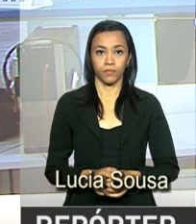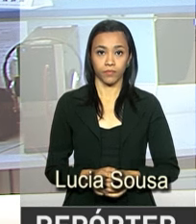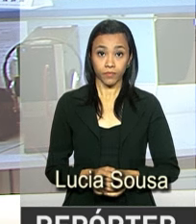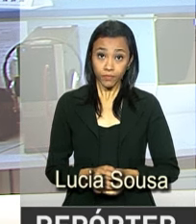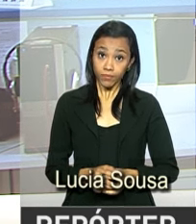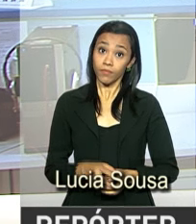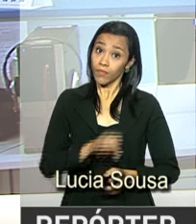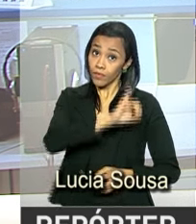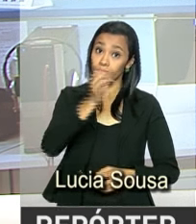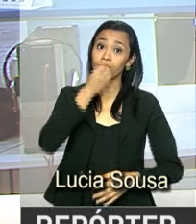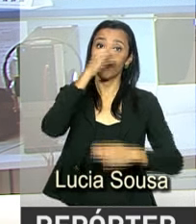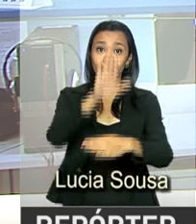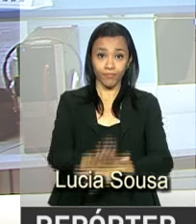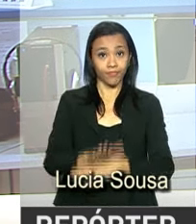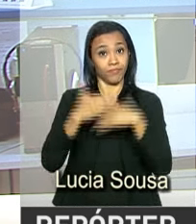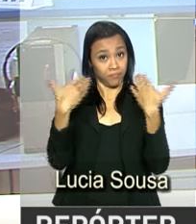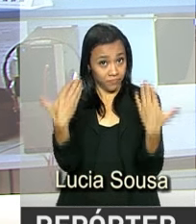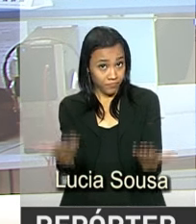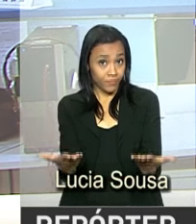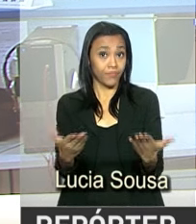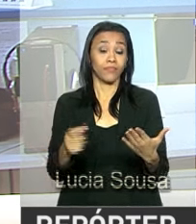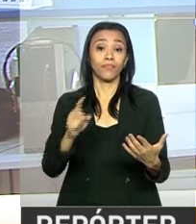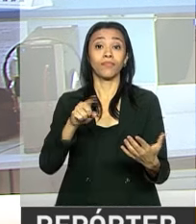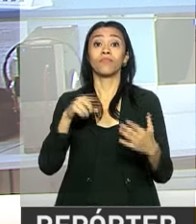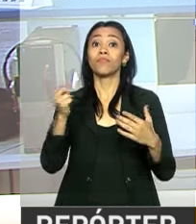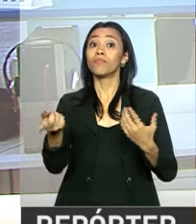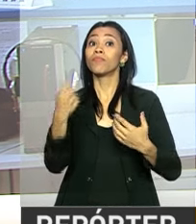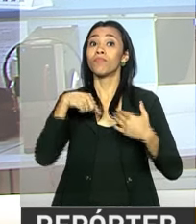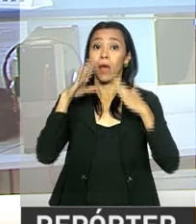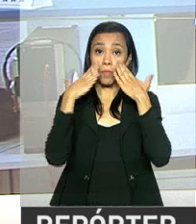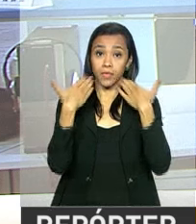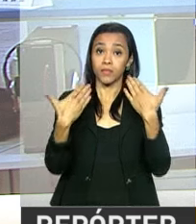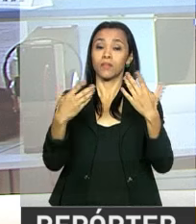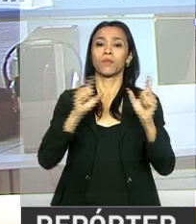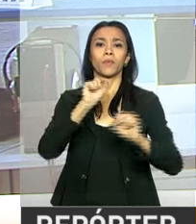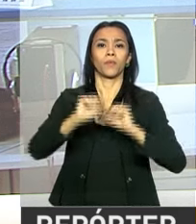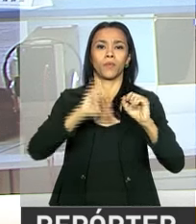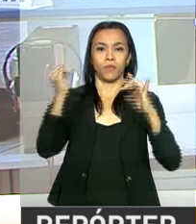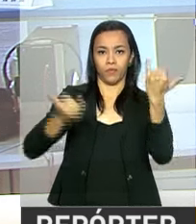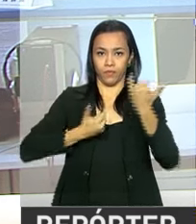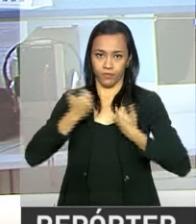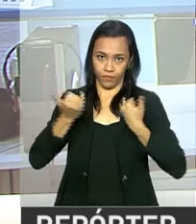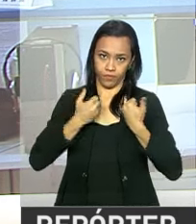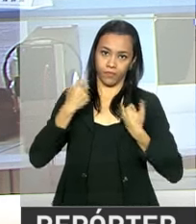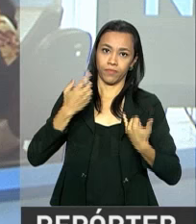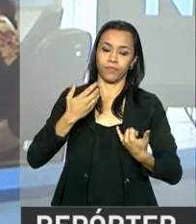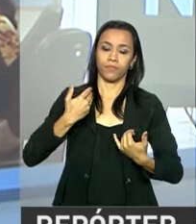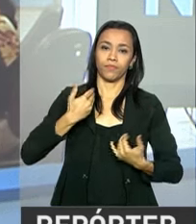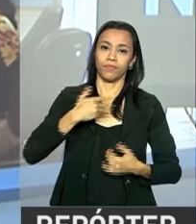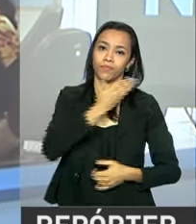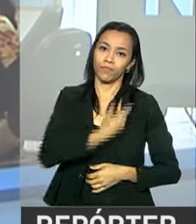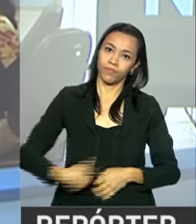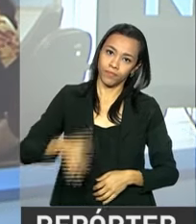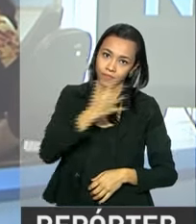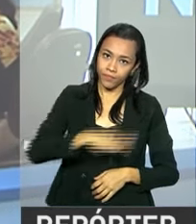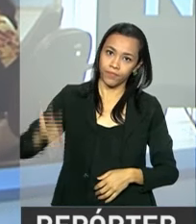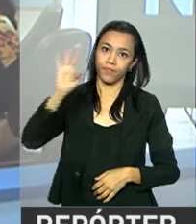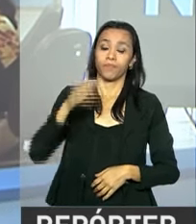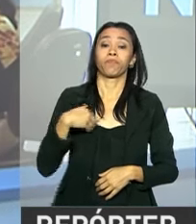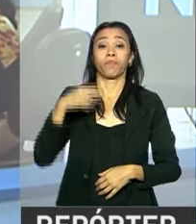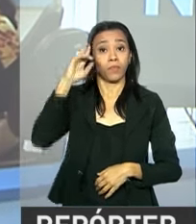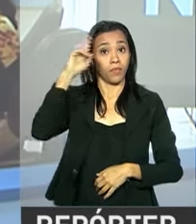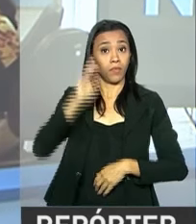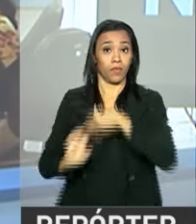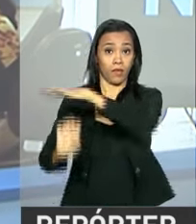Olá, uma boa tarde para você. Estamos de volta com Repórter NBR e as notícias do governo federal. Empresários